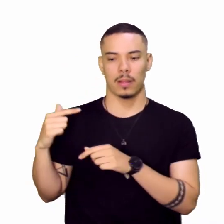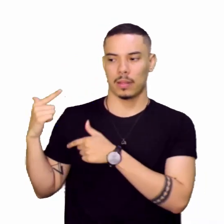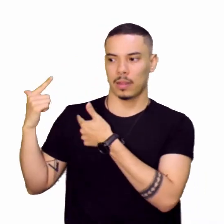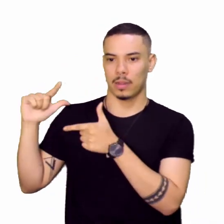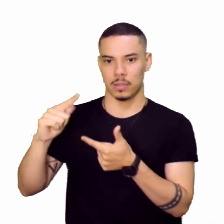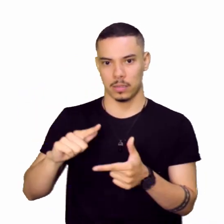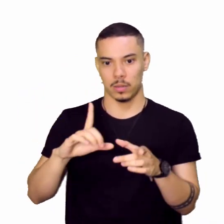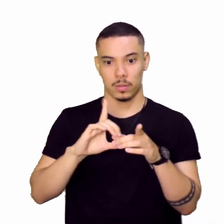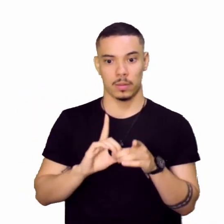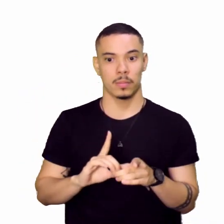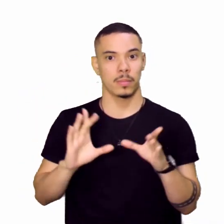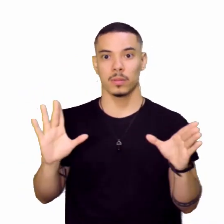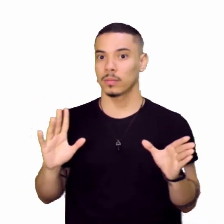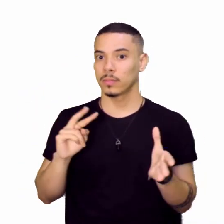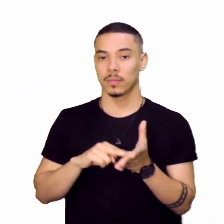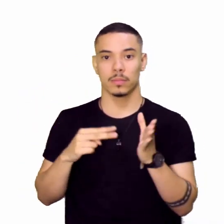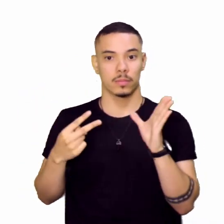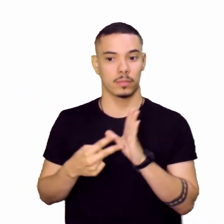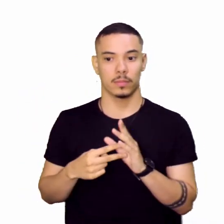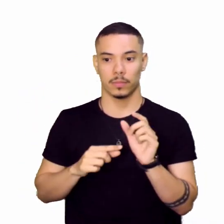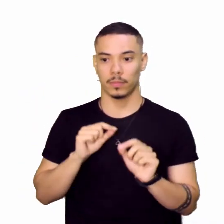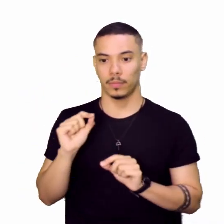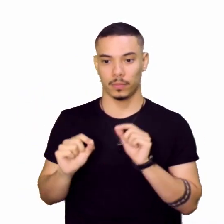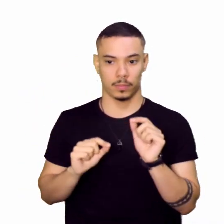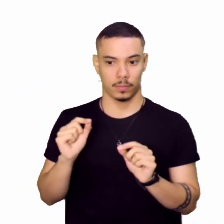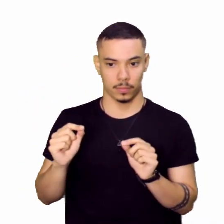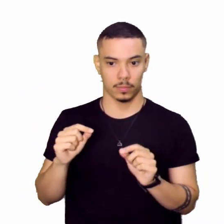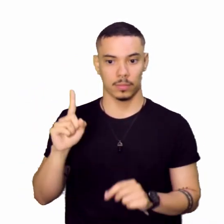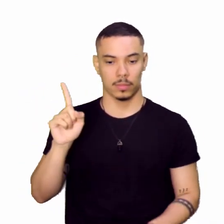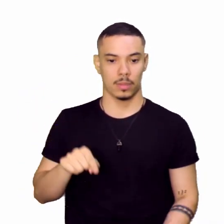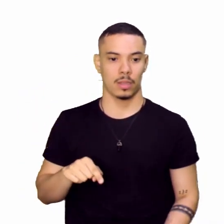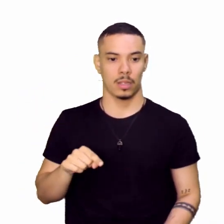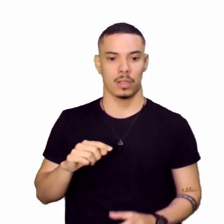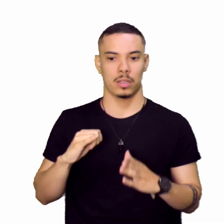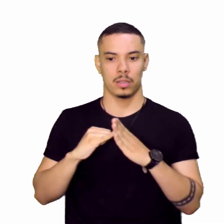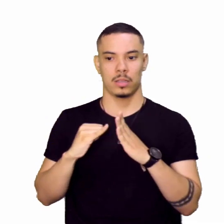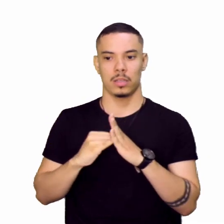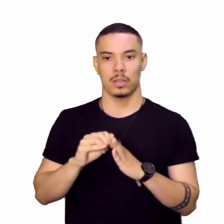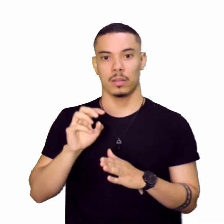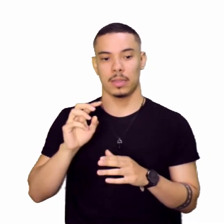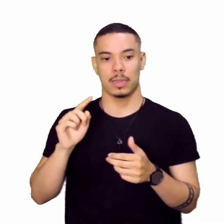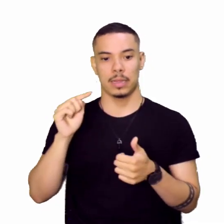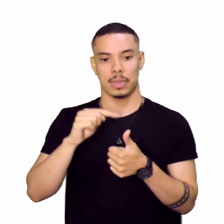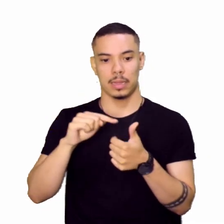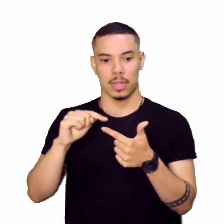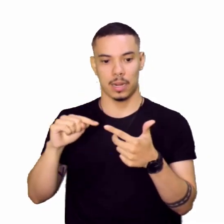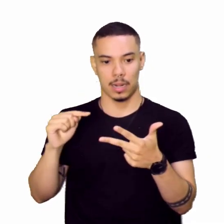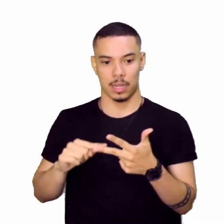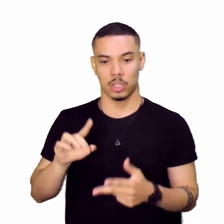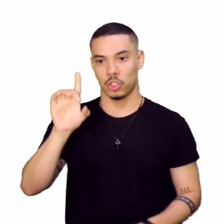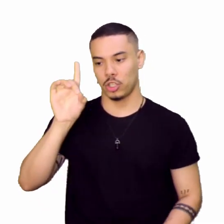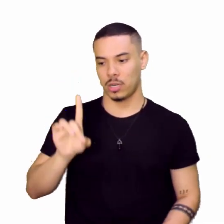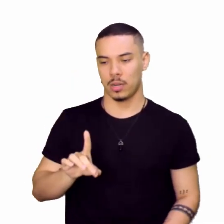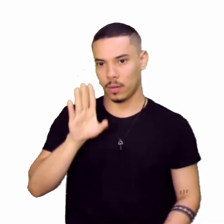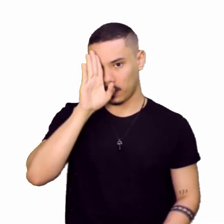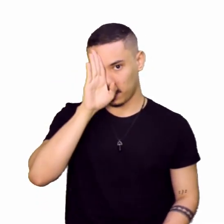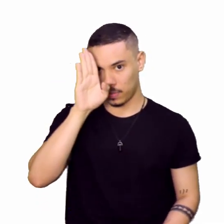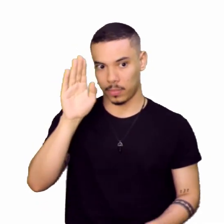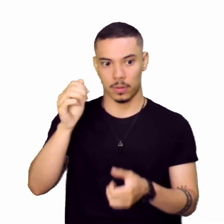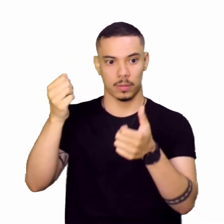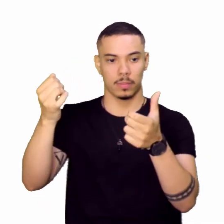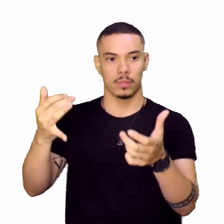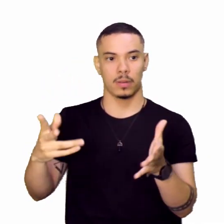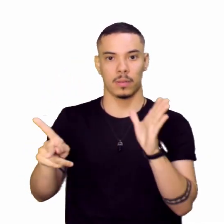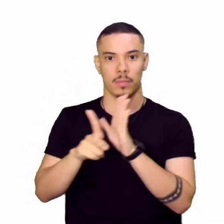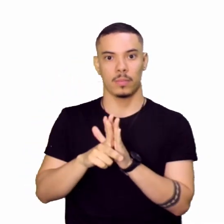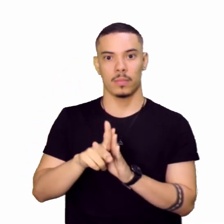democrática que que é isso gente como uma instituição de três direitos fundamentais que definiam cidadão